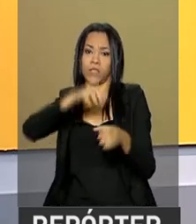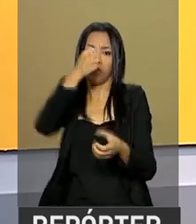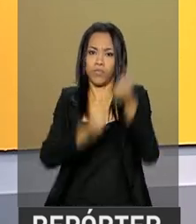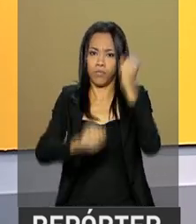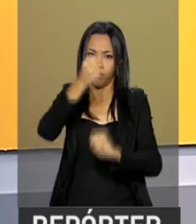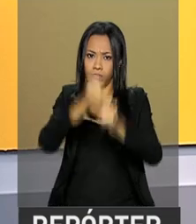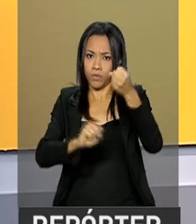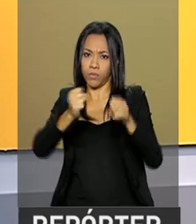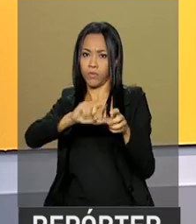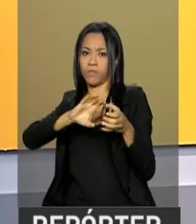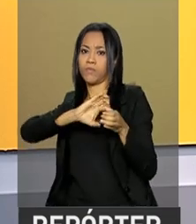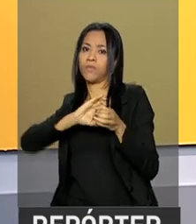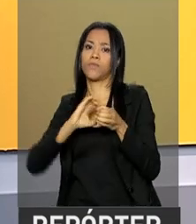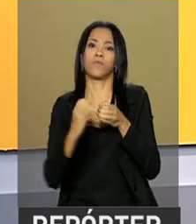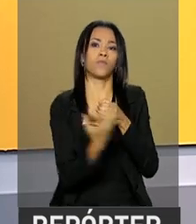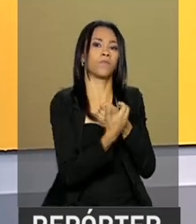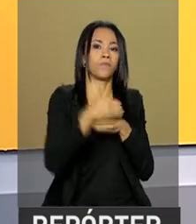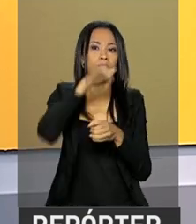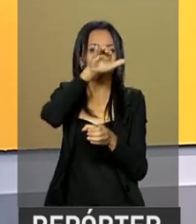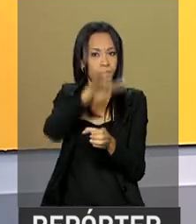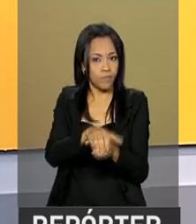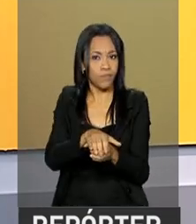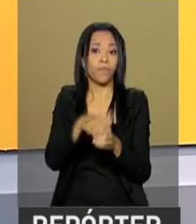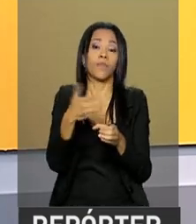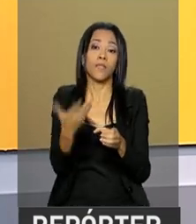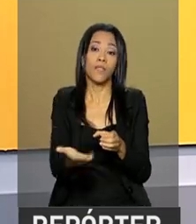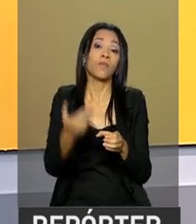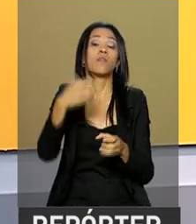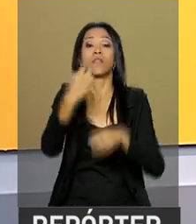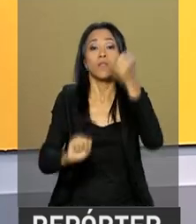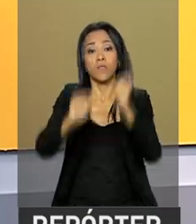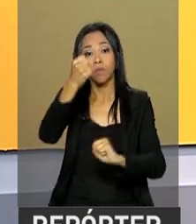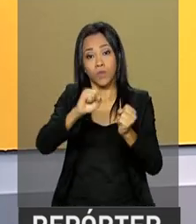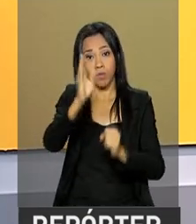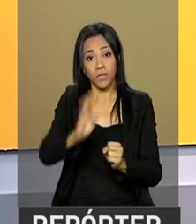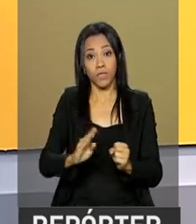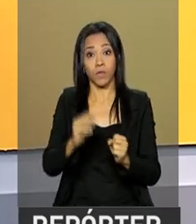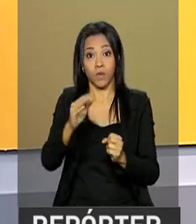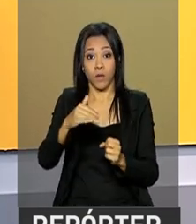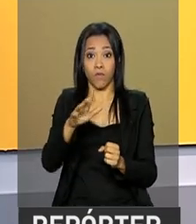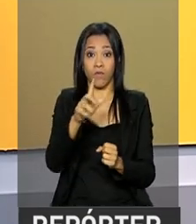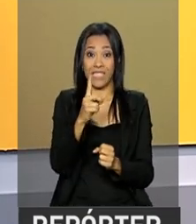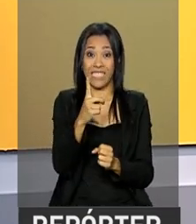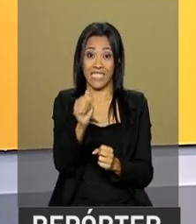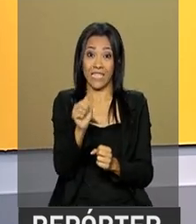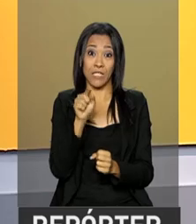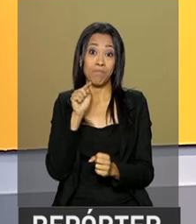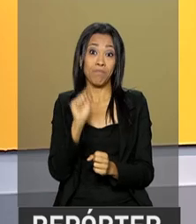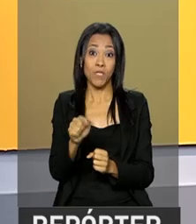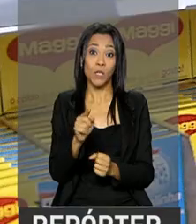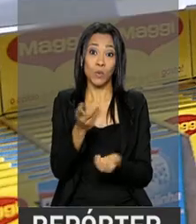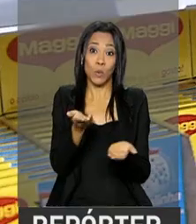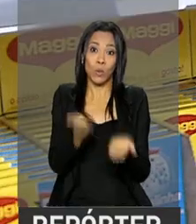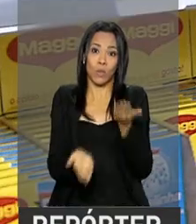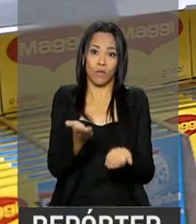Em 5 anos, a diminuição de sódio pela indústria brasileira foi de 17.000 toneladas.